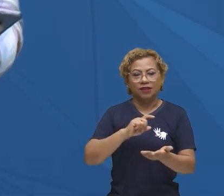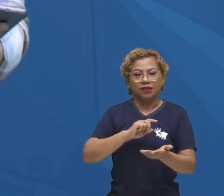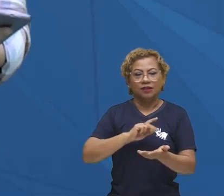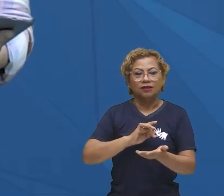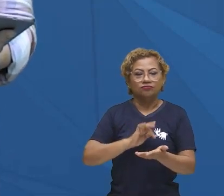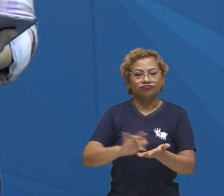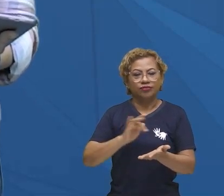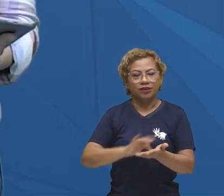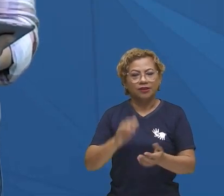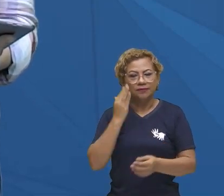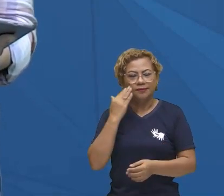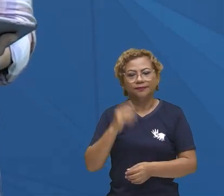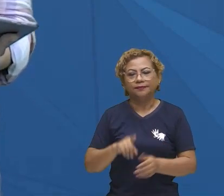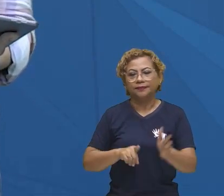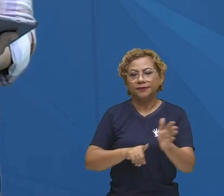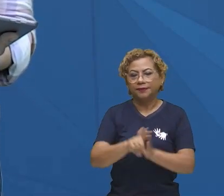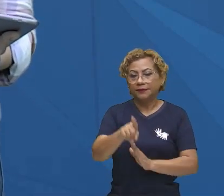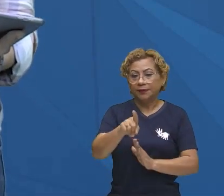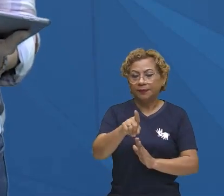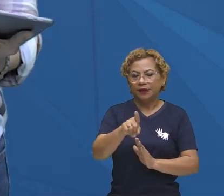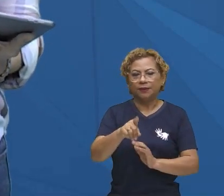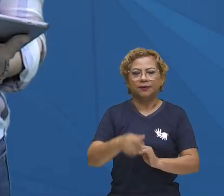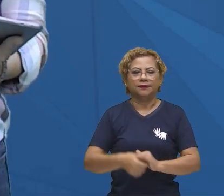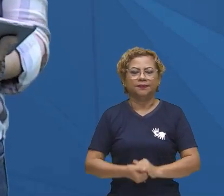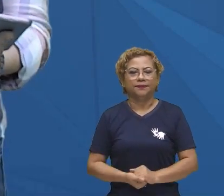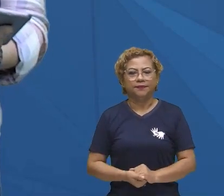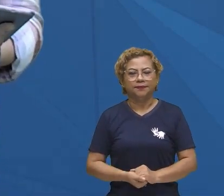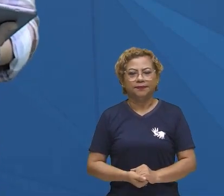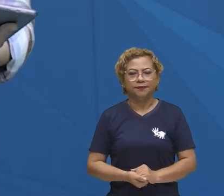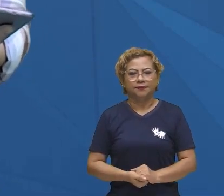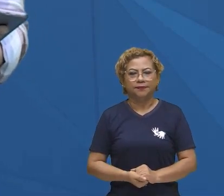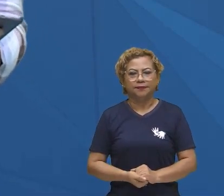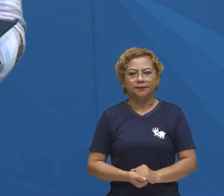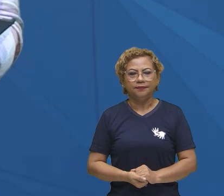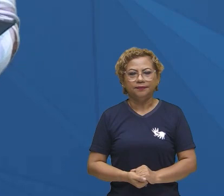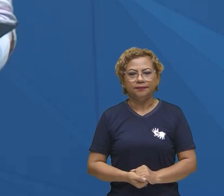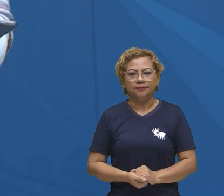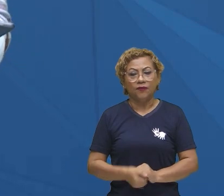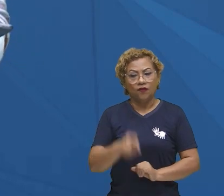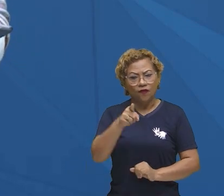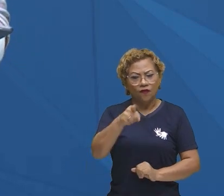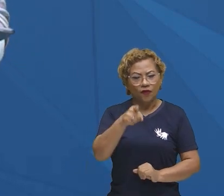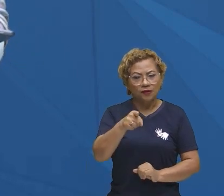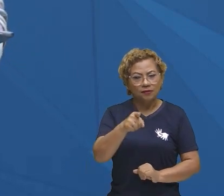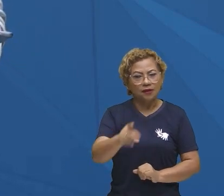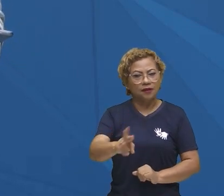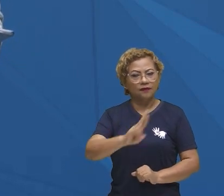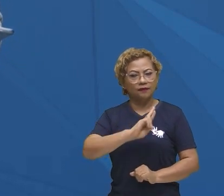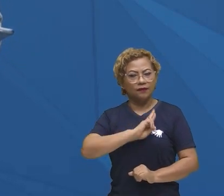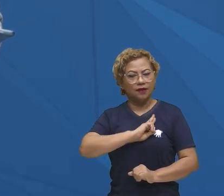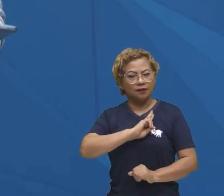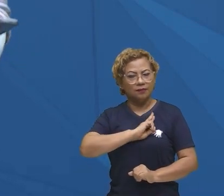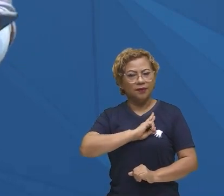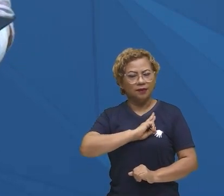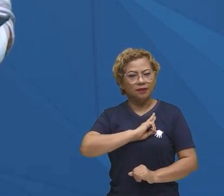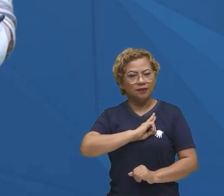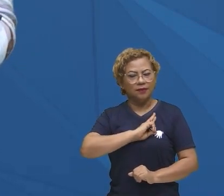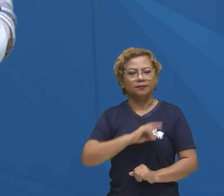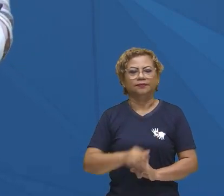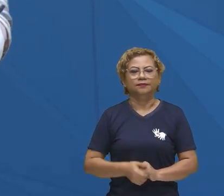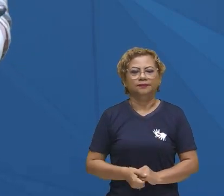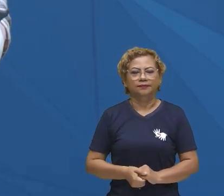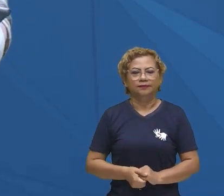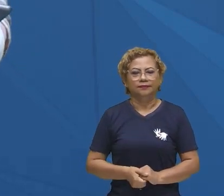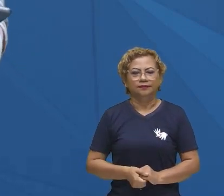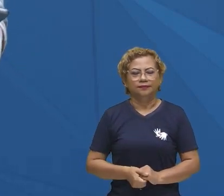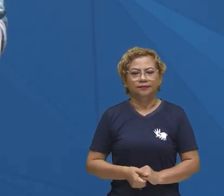olhadinha? Pergunta na tela e no aplicativo. Olha só, responde para mim, valendo uma vida rapidinho. Qual